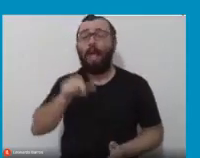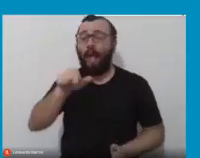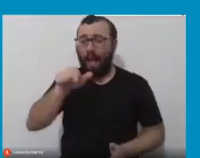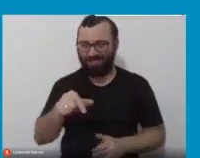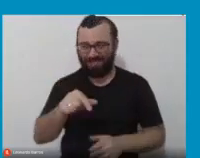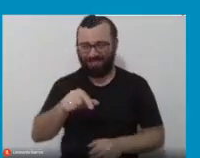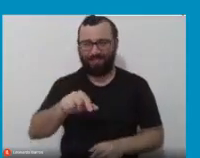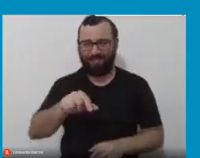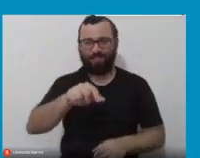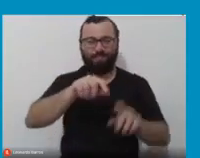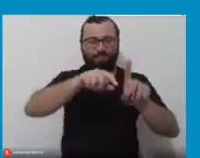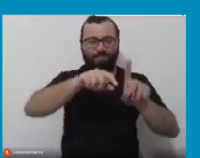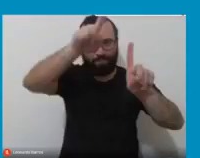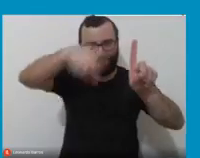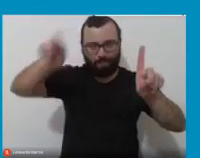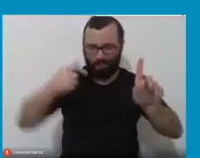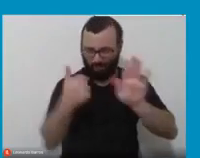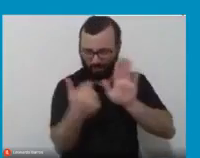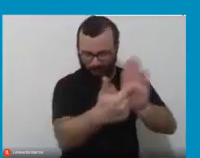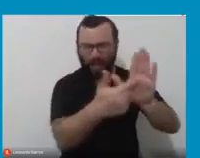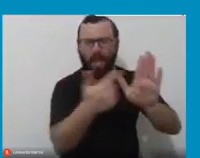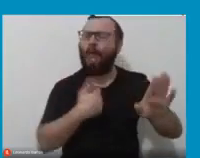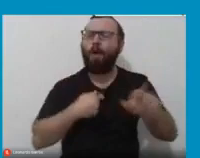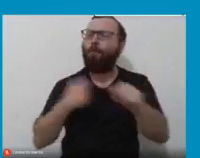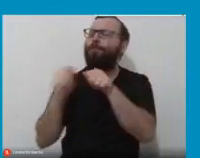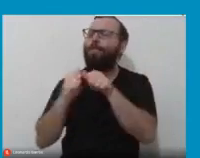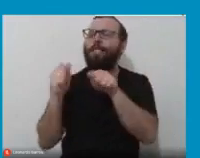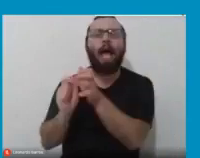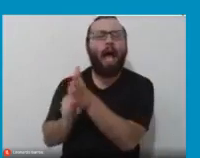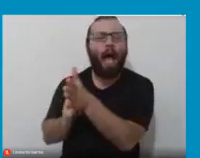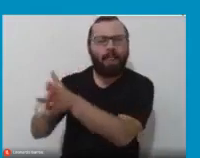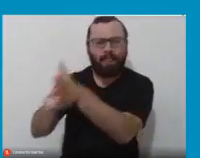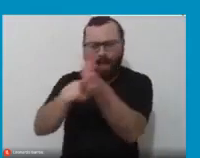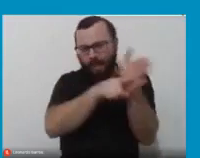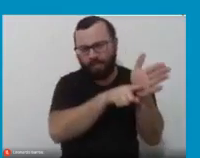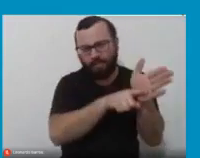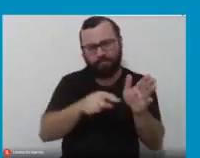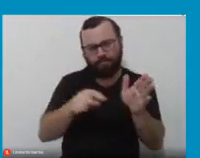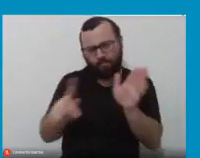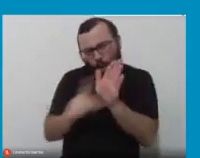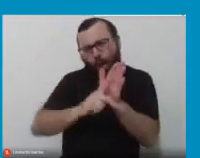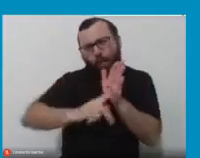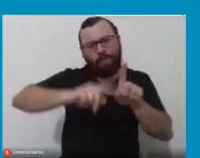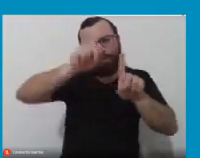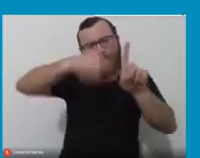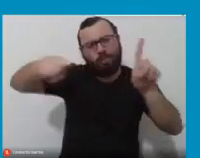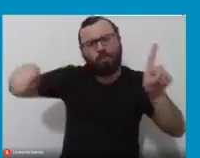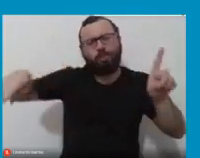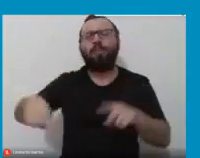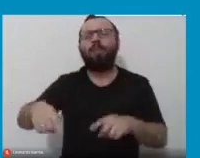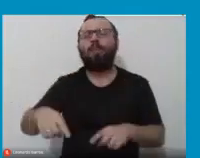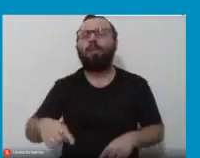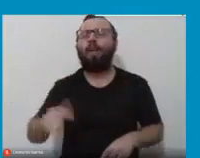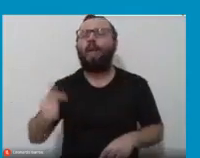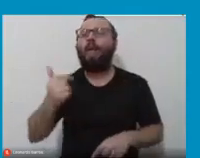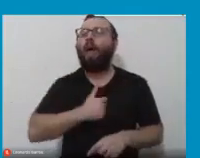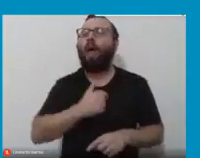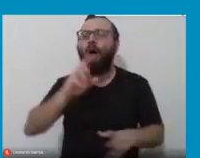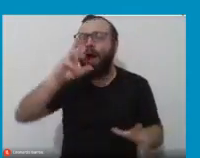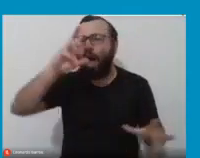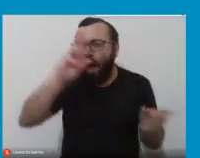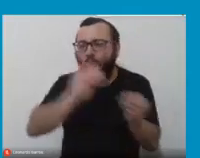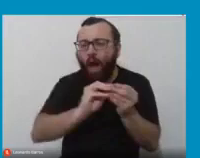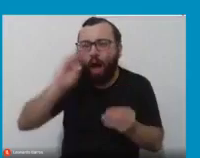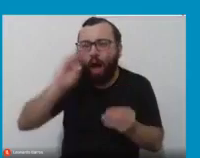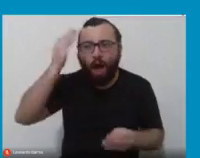fiz uma análise estatística, né, que eu cheguei a uma conclusão, que eu lembro que na